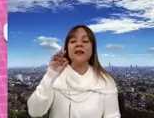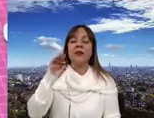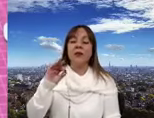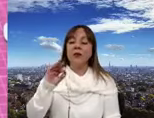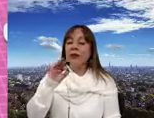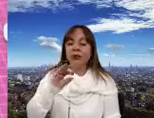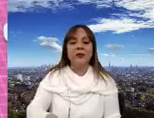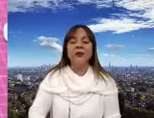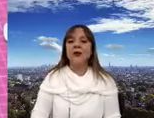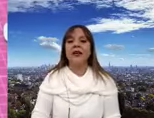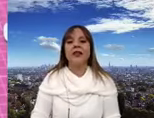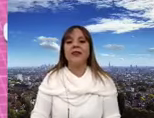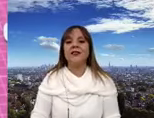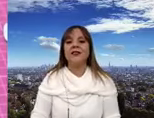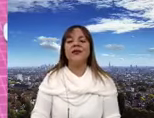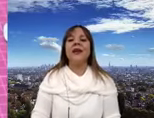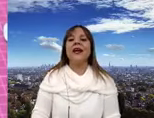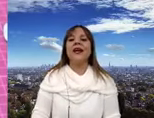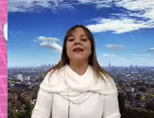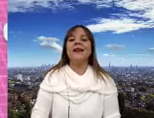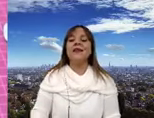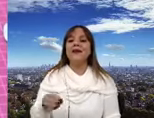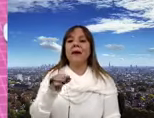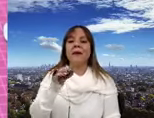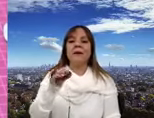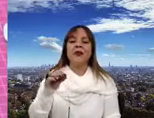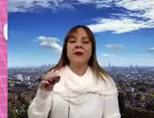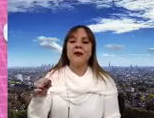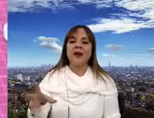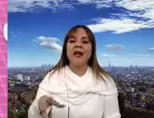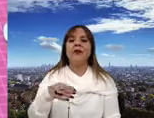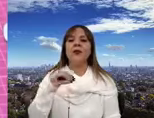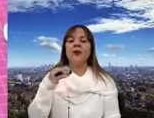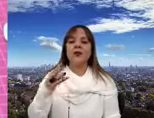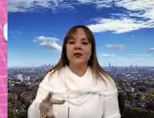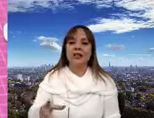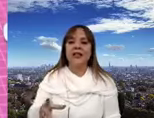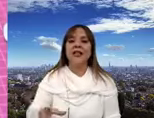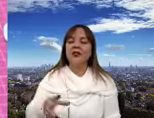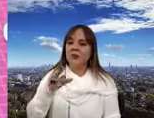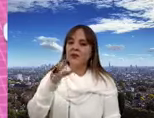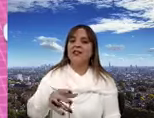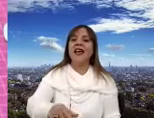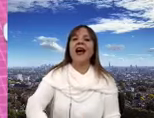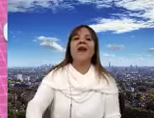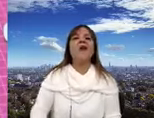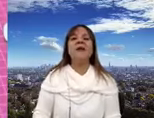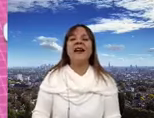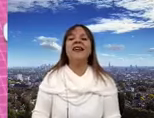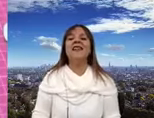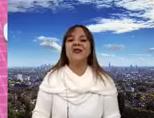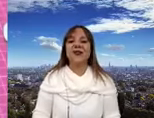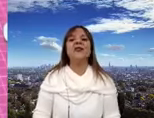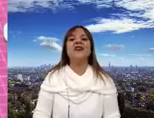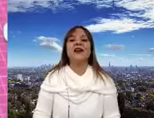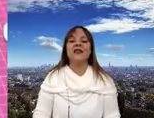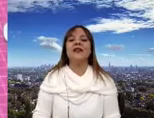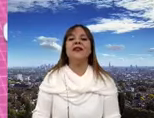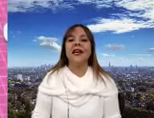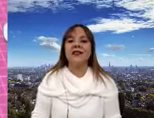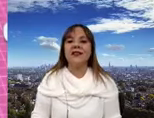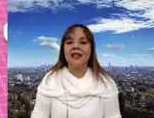muito, muito bacanas, viu? Ela tem assim um acabamento perfeito, um bom gosto incrível. Acho bom vocês acompanharem que vocês vão gostar, viu? Eu entrei lá